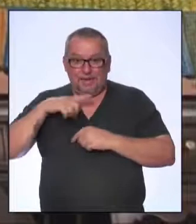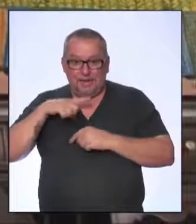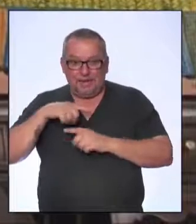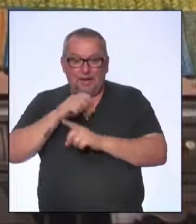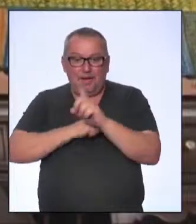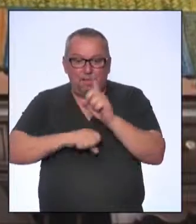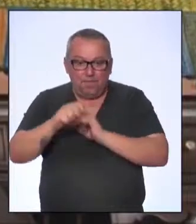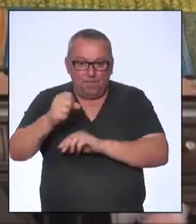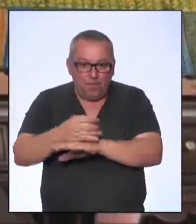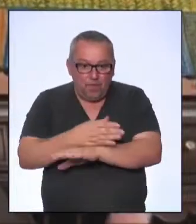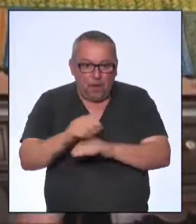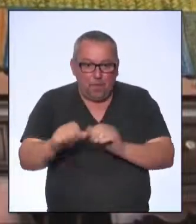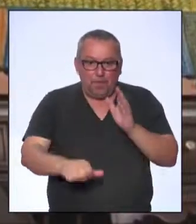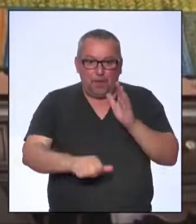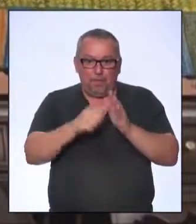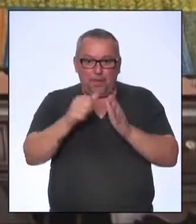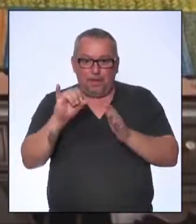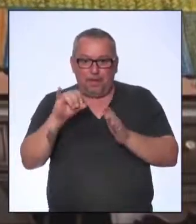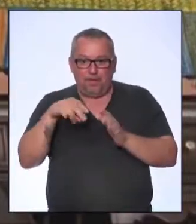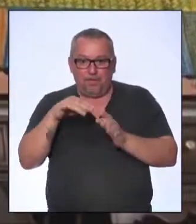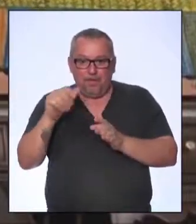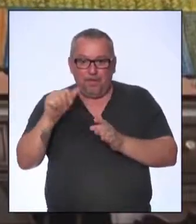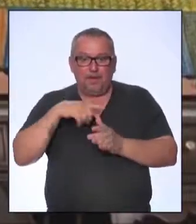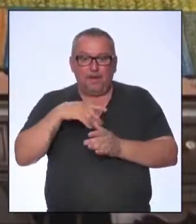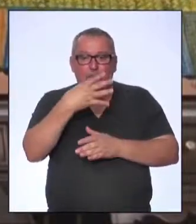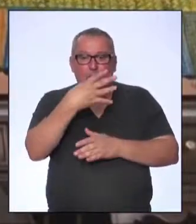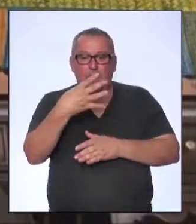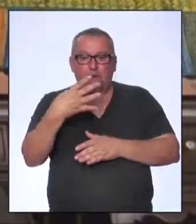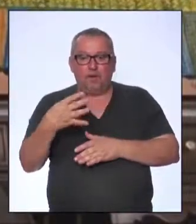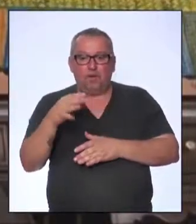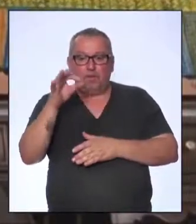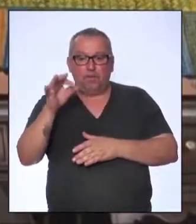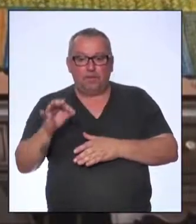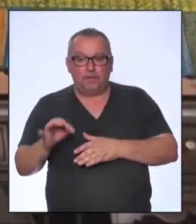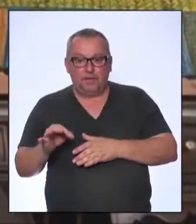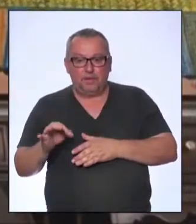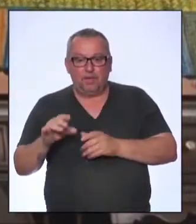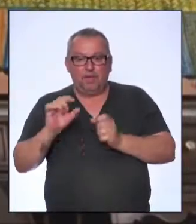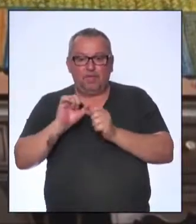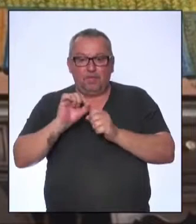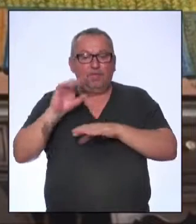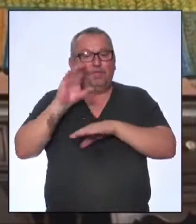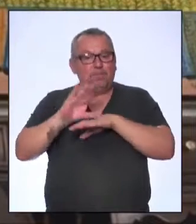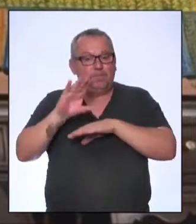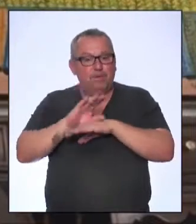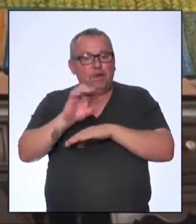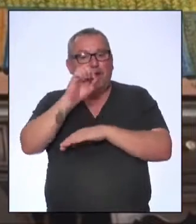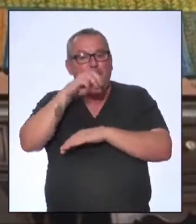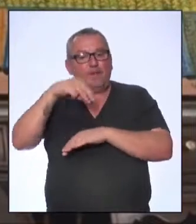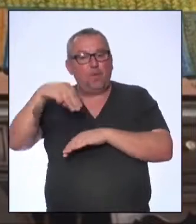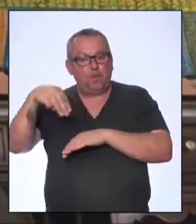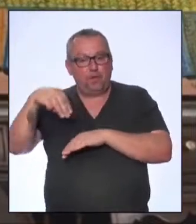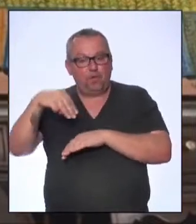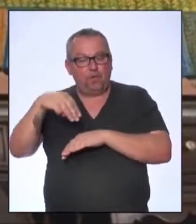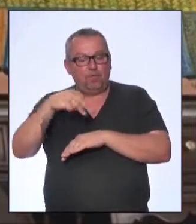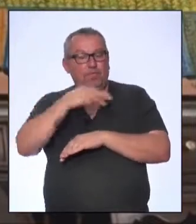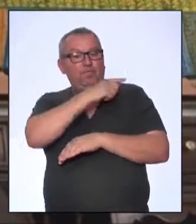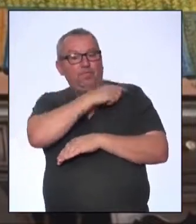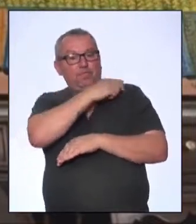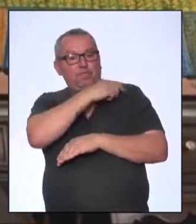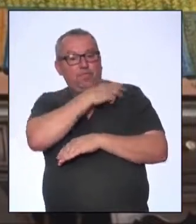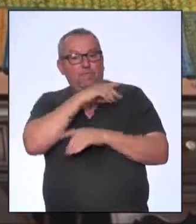socioemocional na primeira infância têm 44% de chance de cursar o ensino médio, 50% de chance de ter